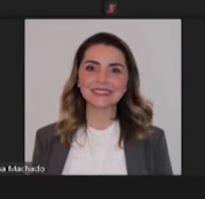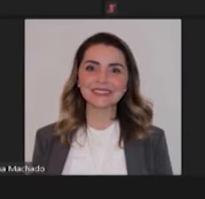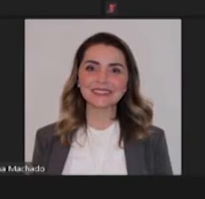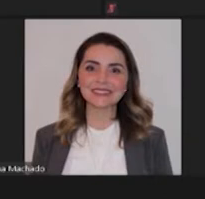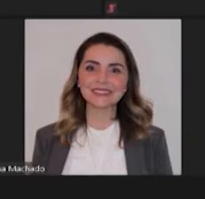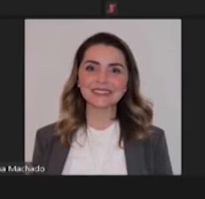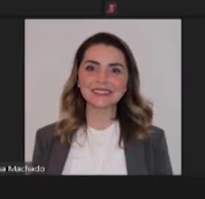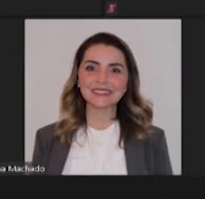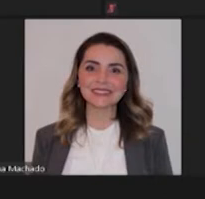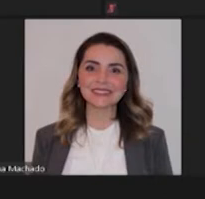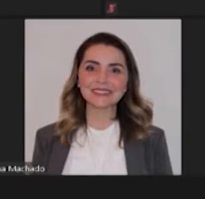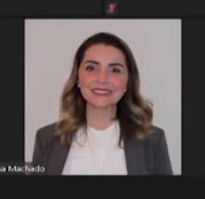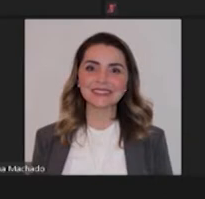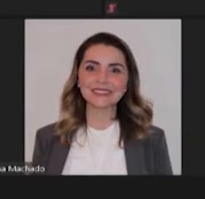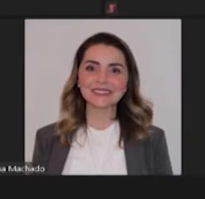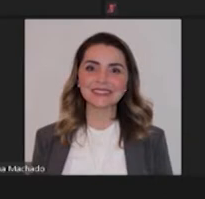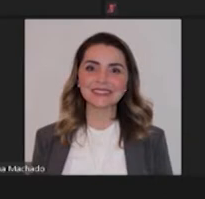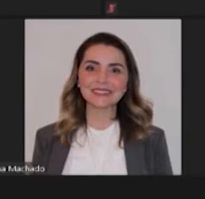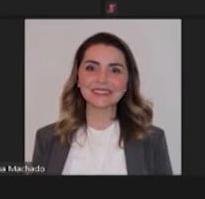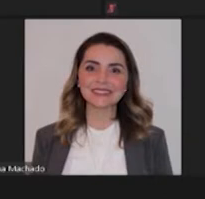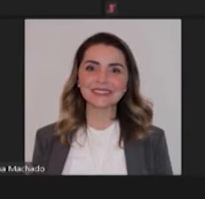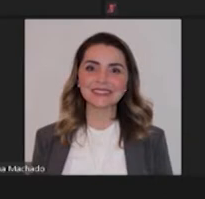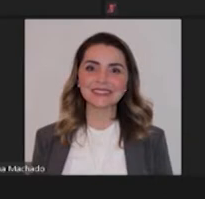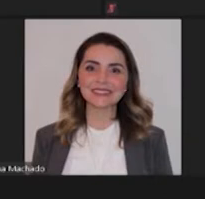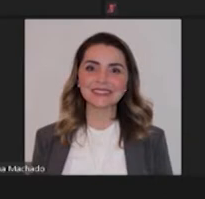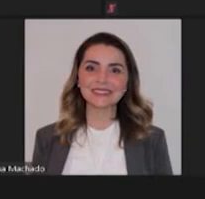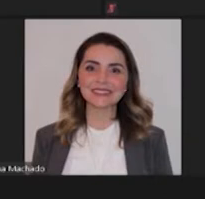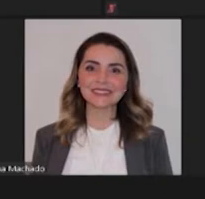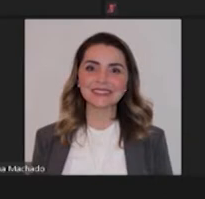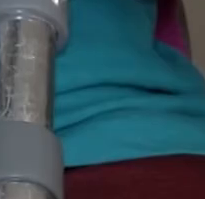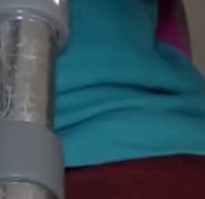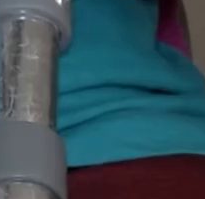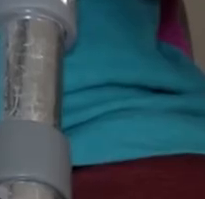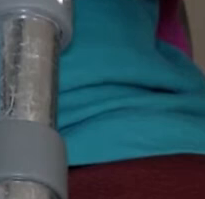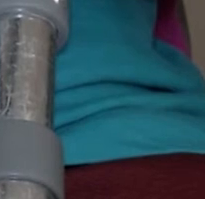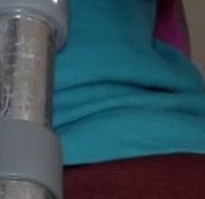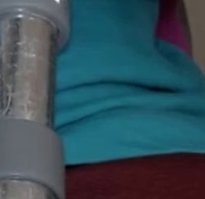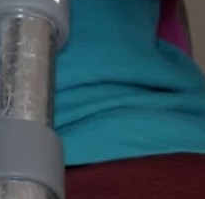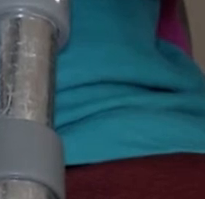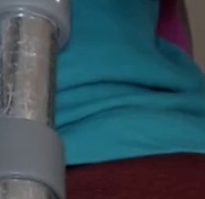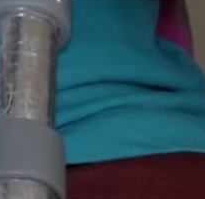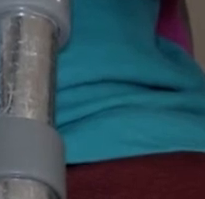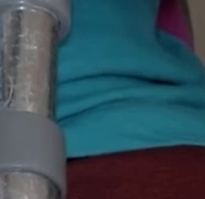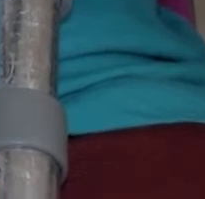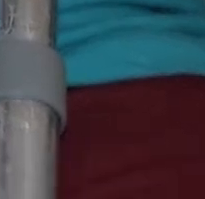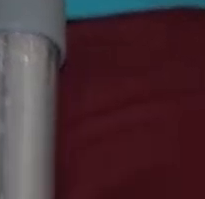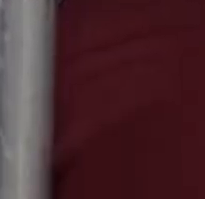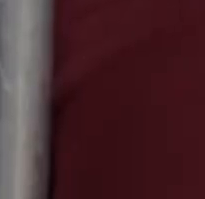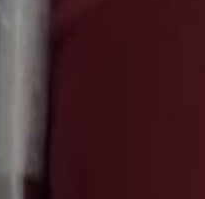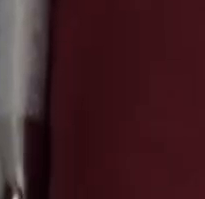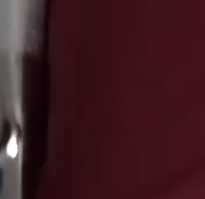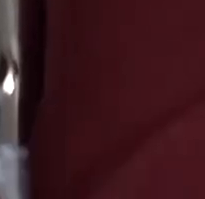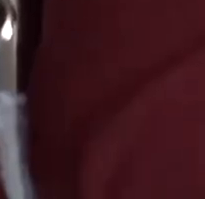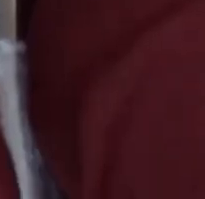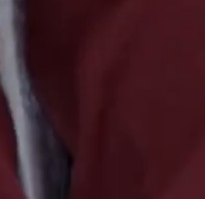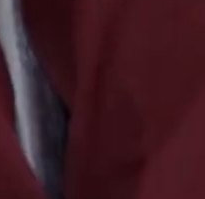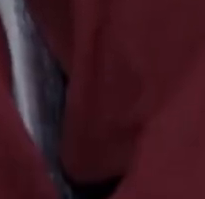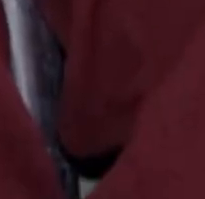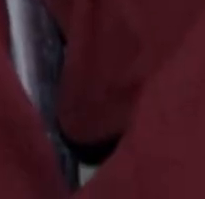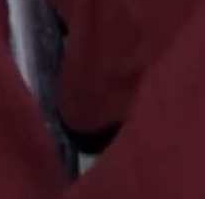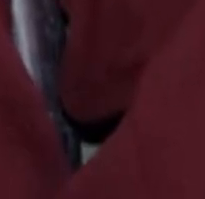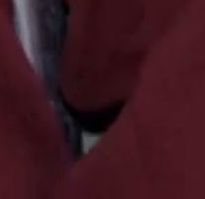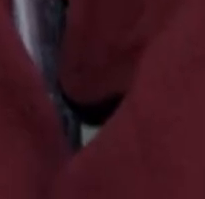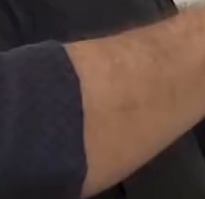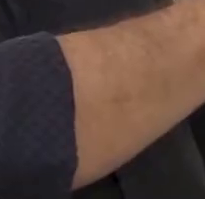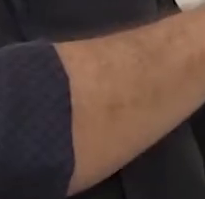e de instituições sociais o fórum marca a passagem do dia mundial de doenças raras comemorado em Vinte e